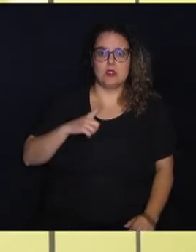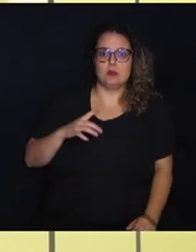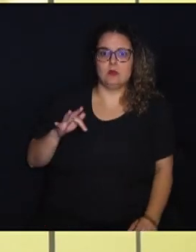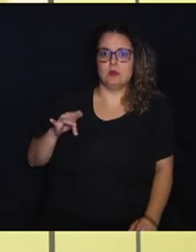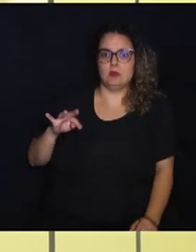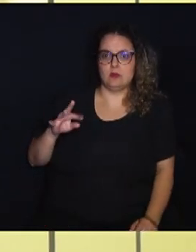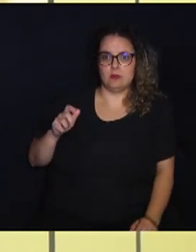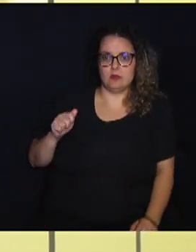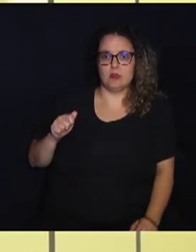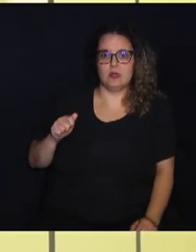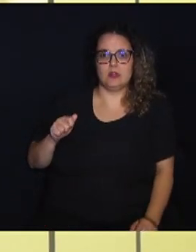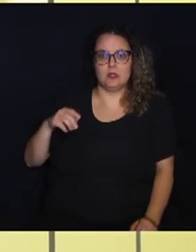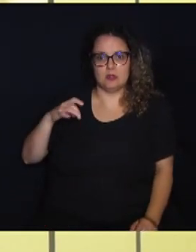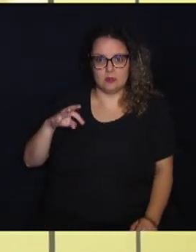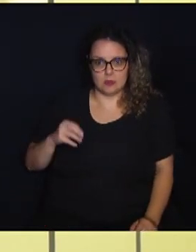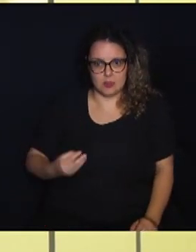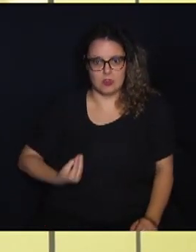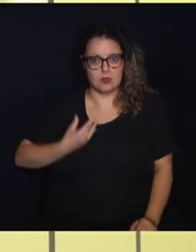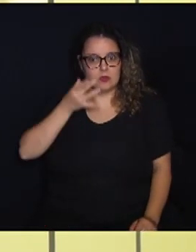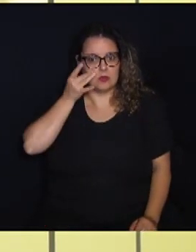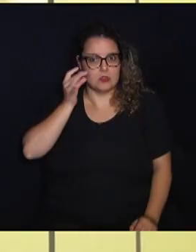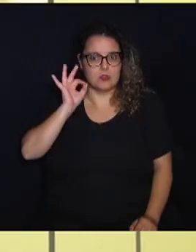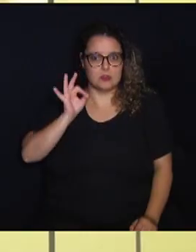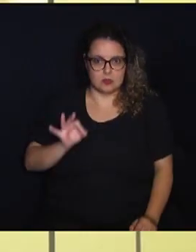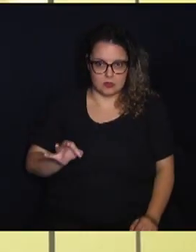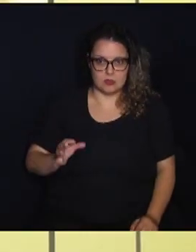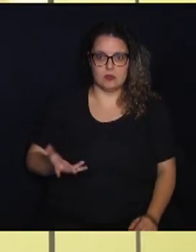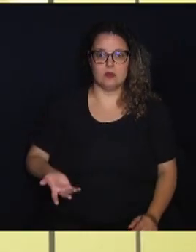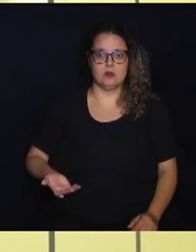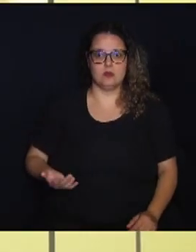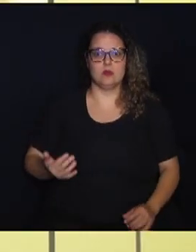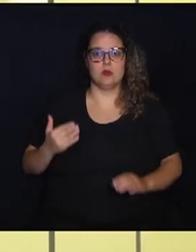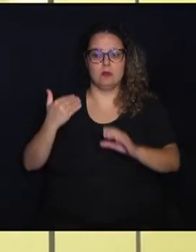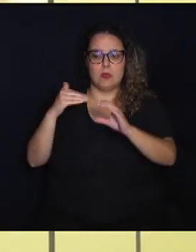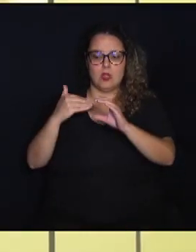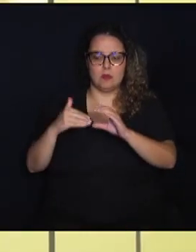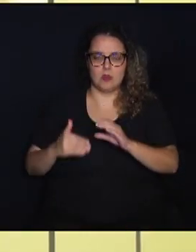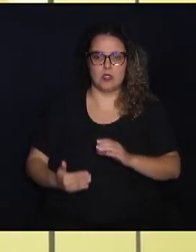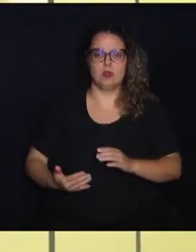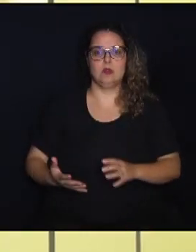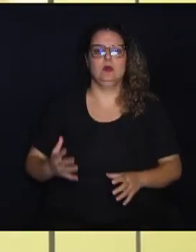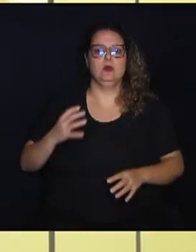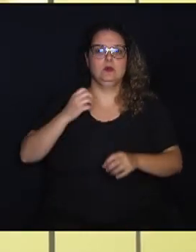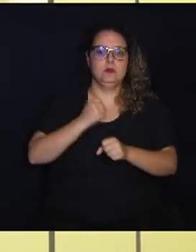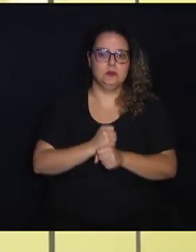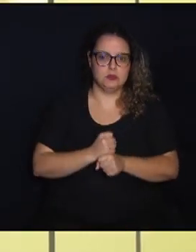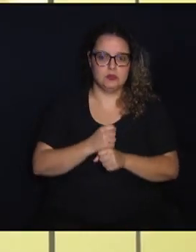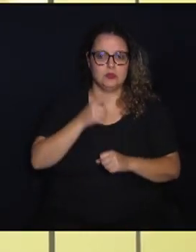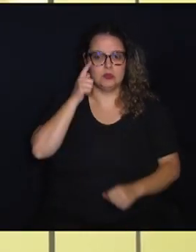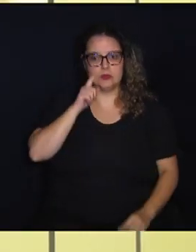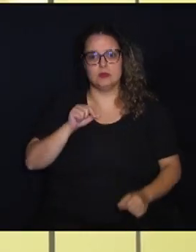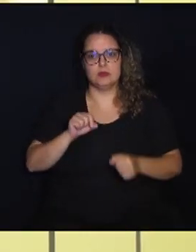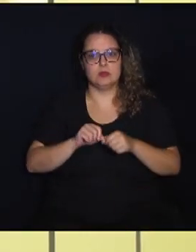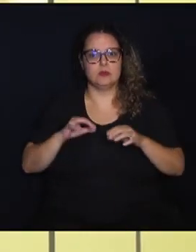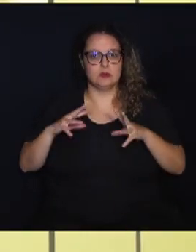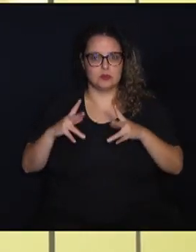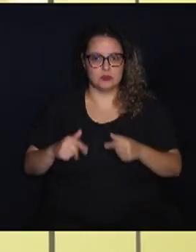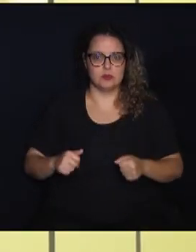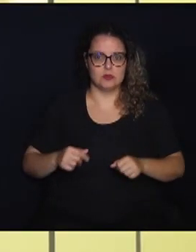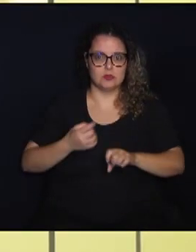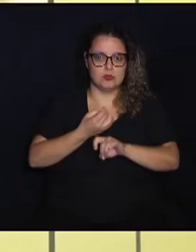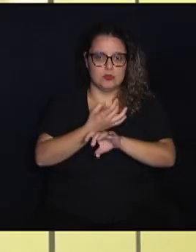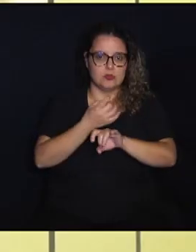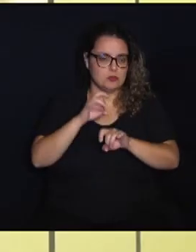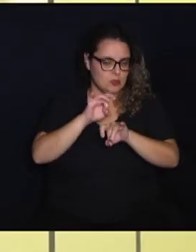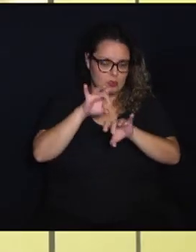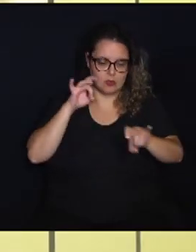vou indicando ao vivo se está certo, vai me mandando todos os dados, eu vou somando, consigo fazer tudo online, consigo Sim. medir